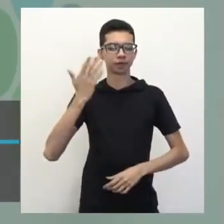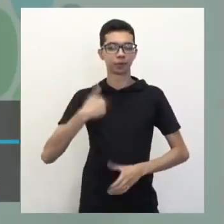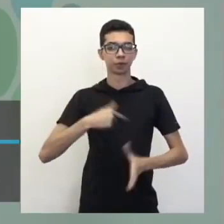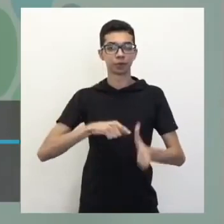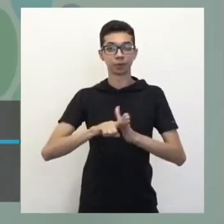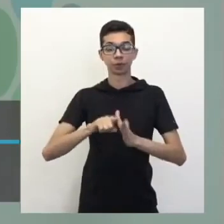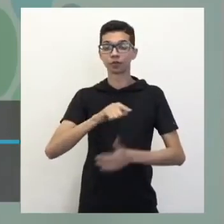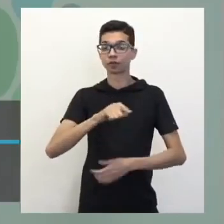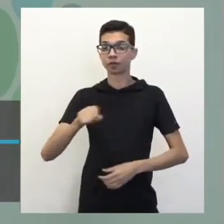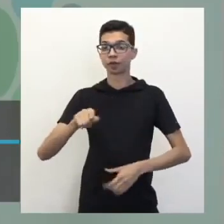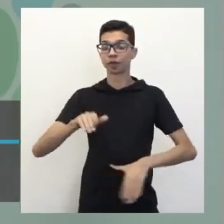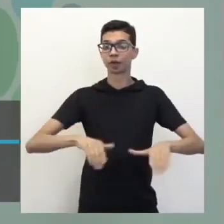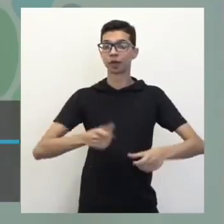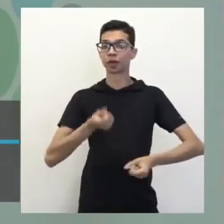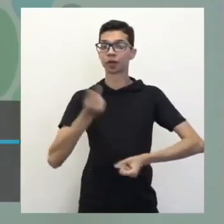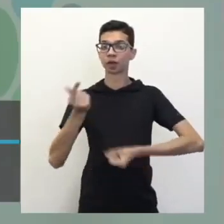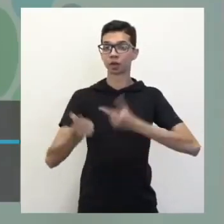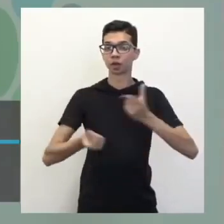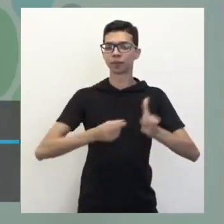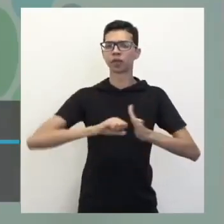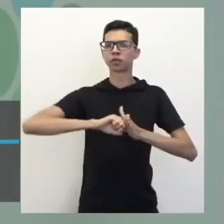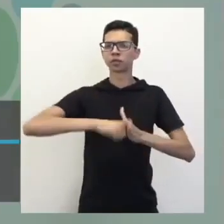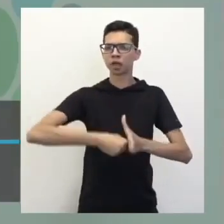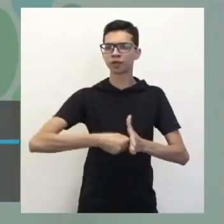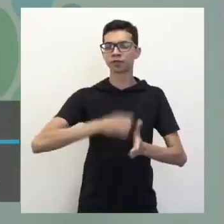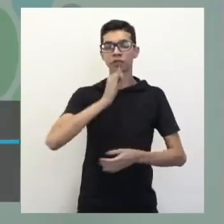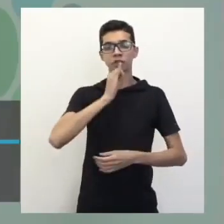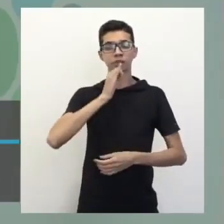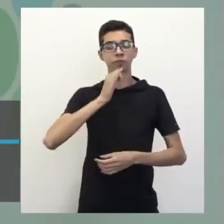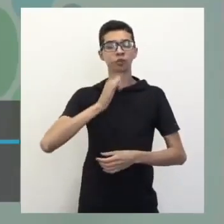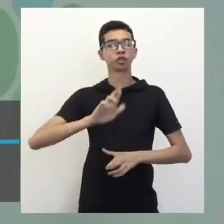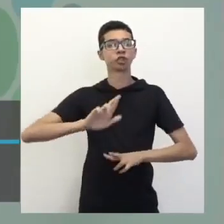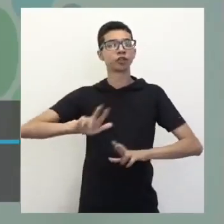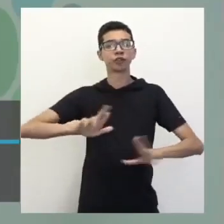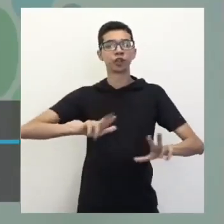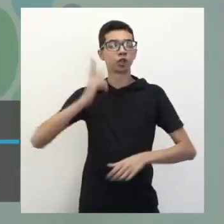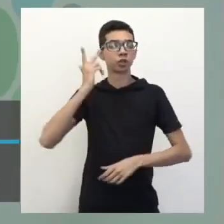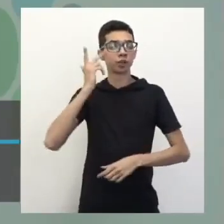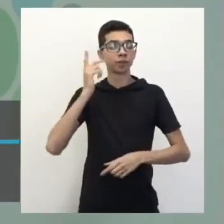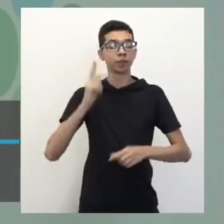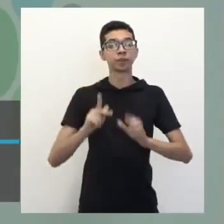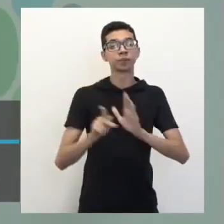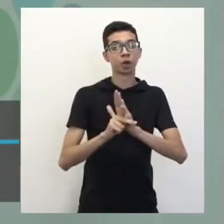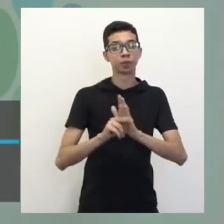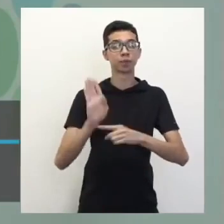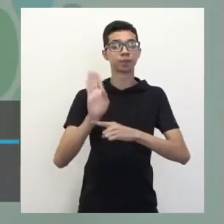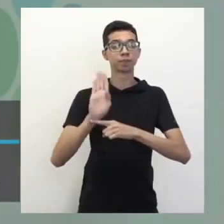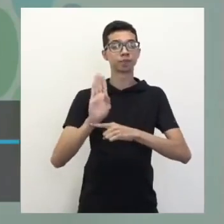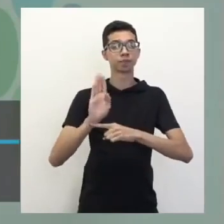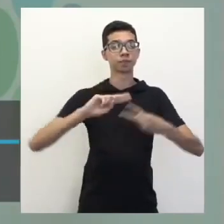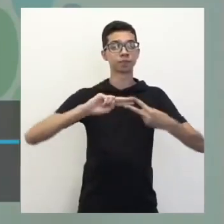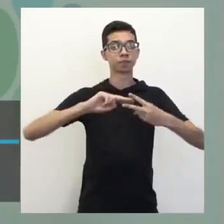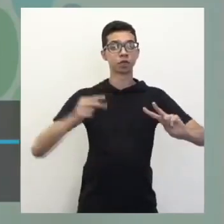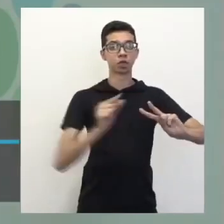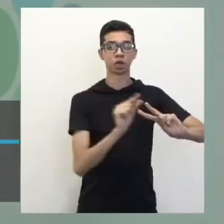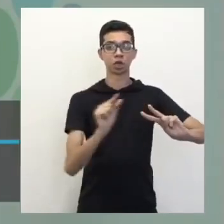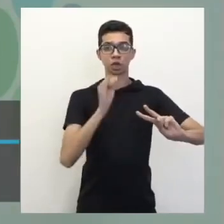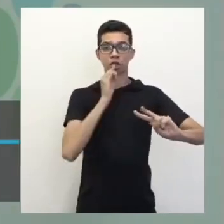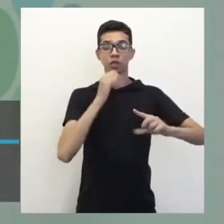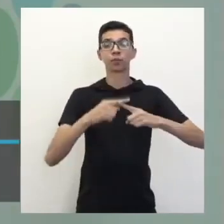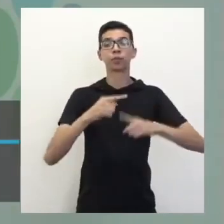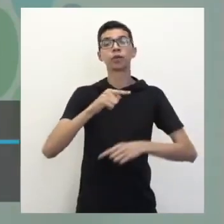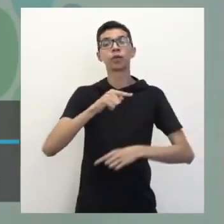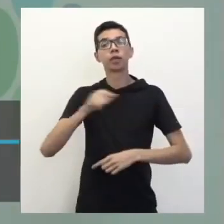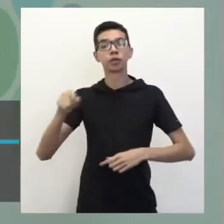vocês. Tem gente que vai defender, olha, as diferenças elas são da natureza, são biológicas. Né? Por quê? E aí você tem toda uma